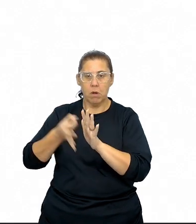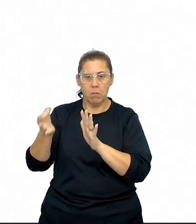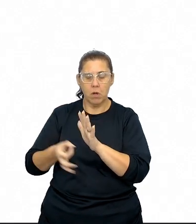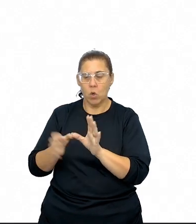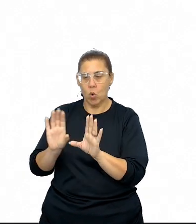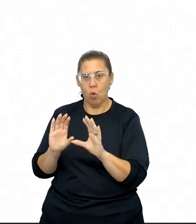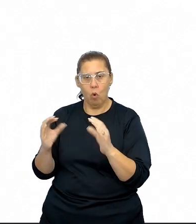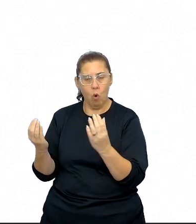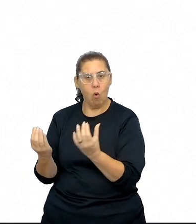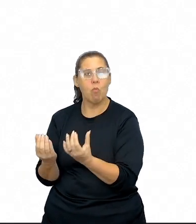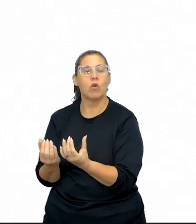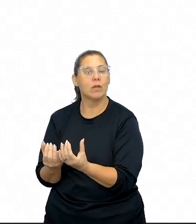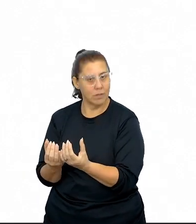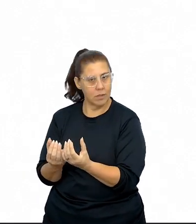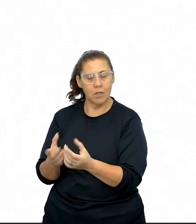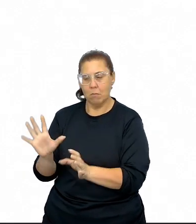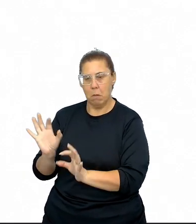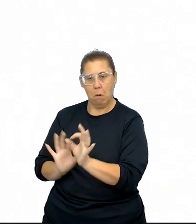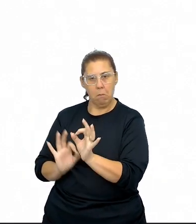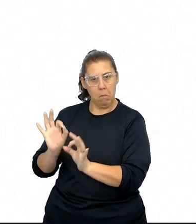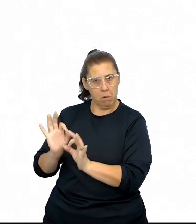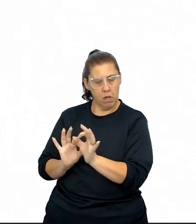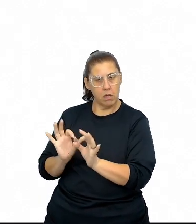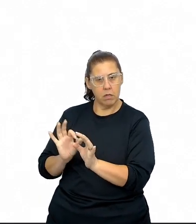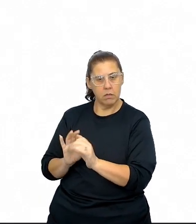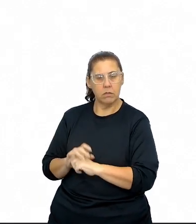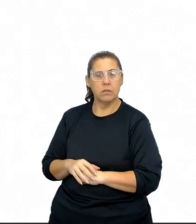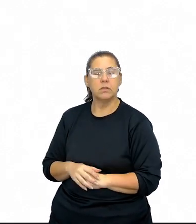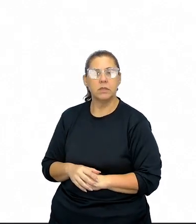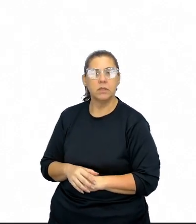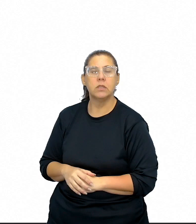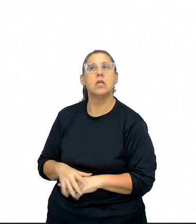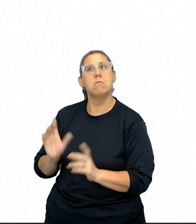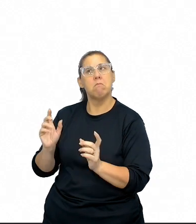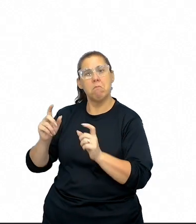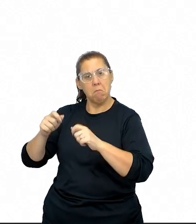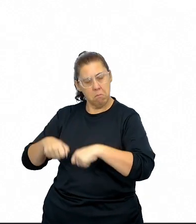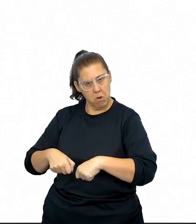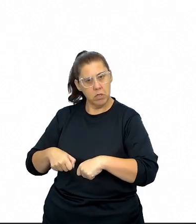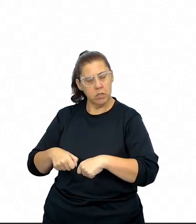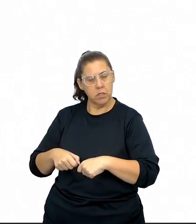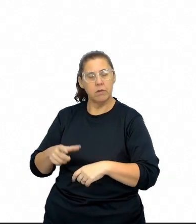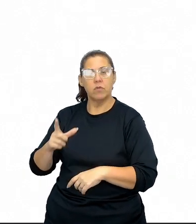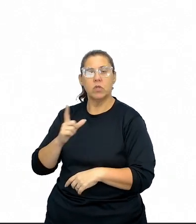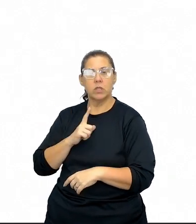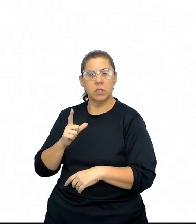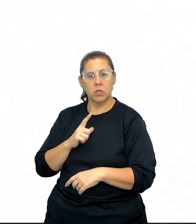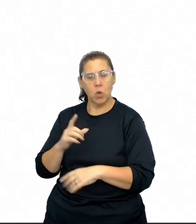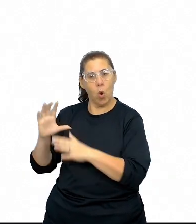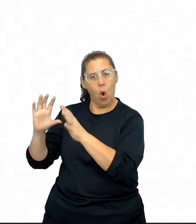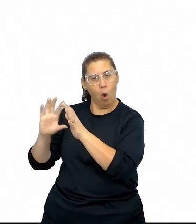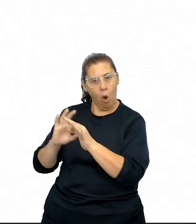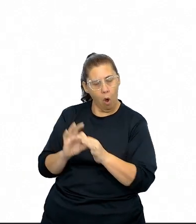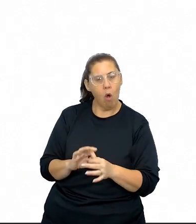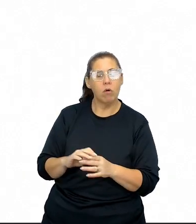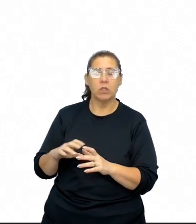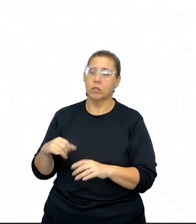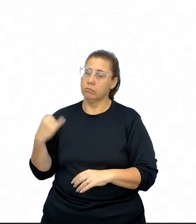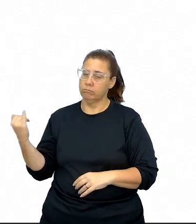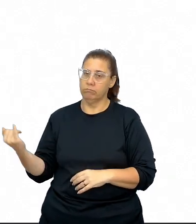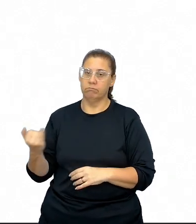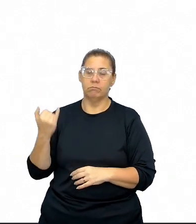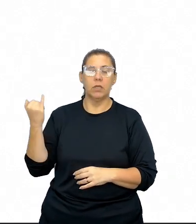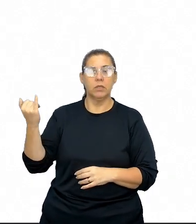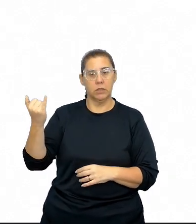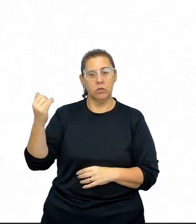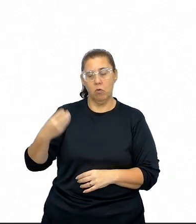comunidades comunicacionais são forjadas e que se torna possível estabelecer os consensos necessários